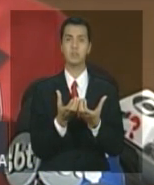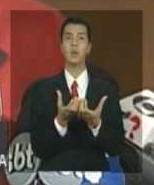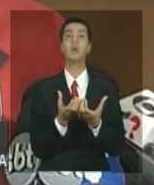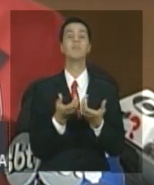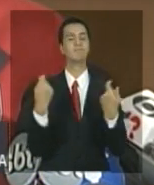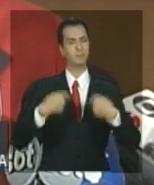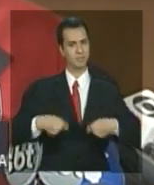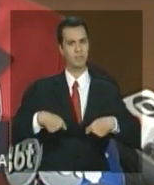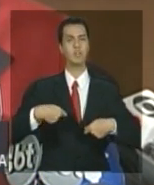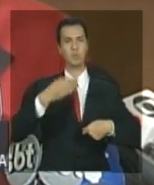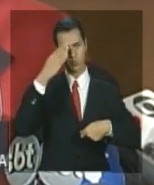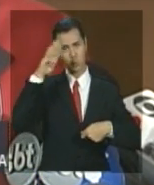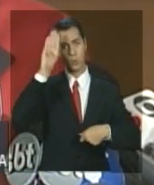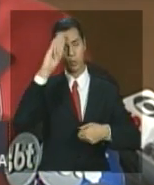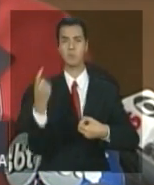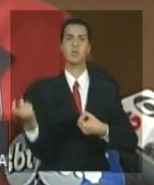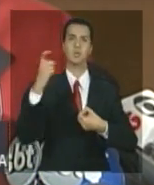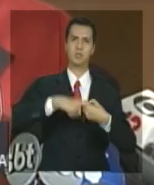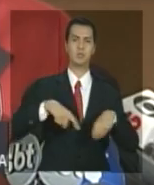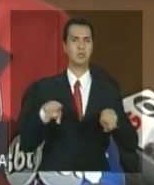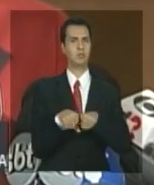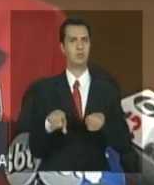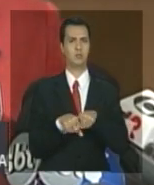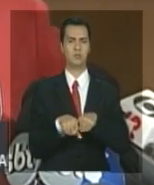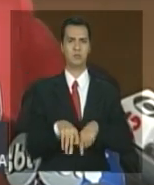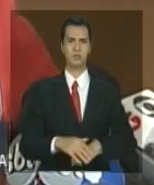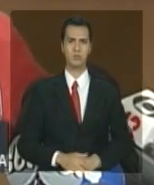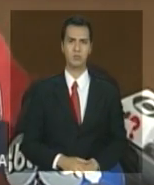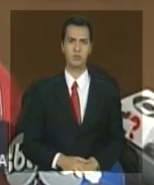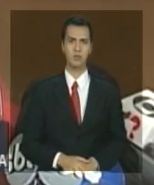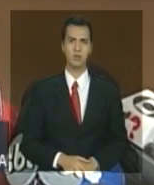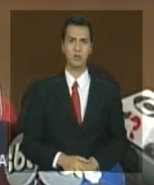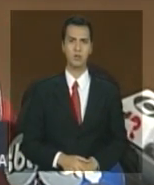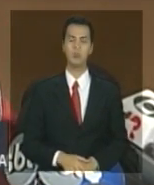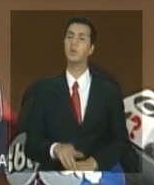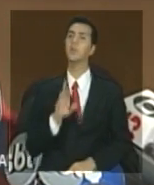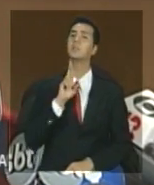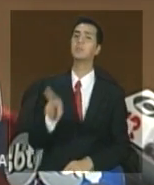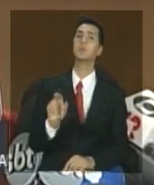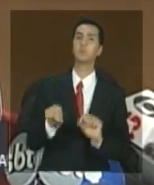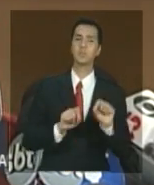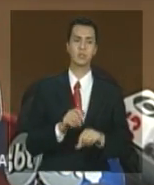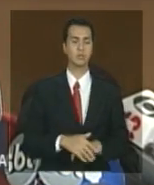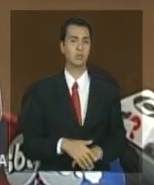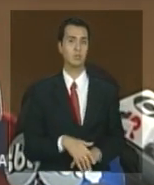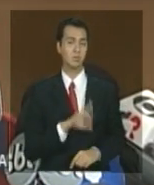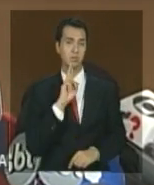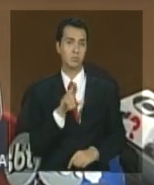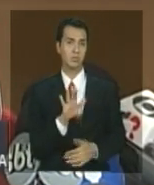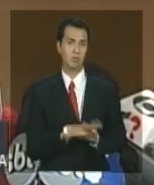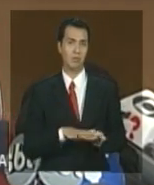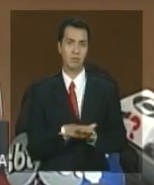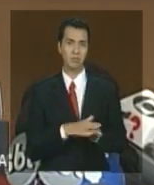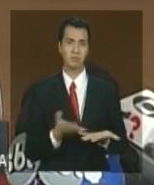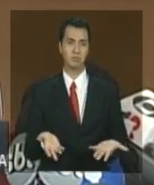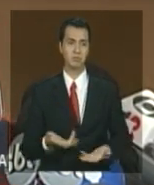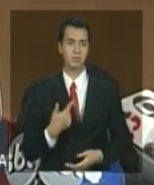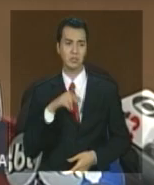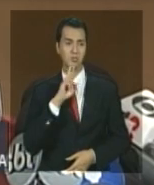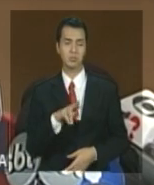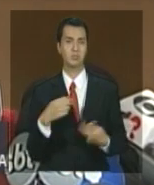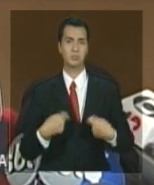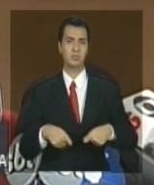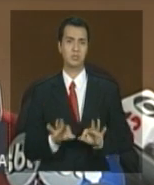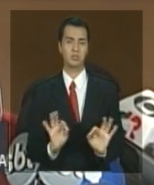posição, vamos dizer, unânime. E o que ele respondeu? O que ele respondeu, presidente? Nada. Ele não tem de responder